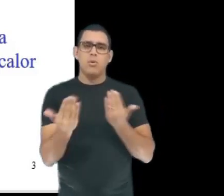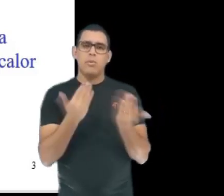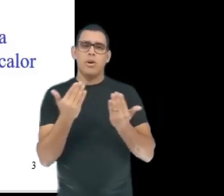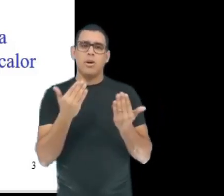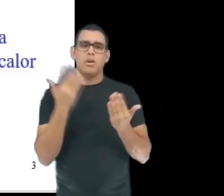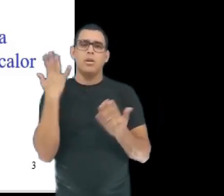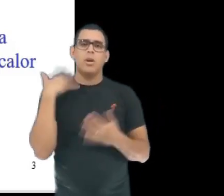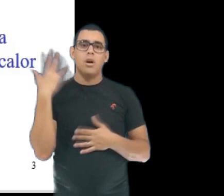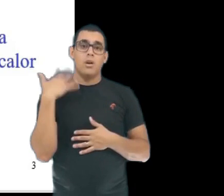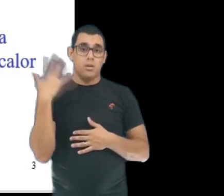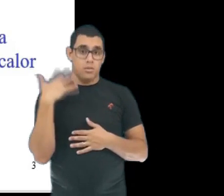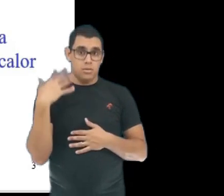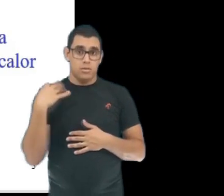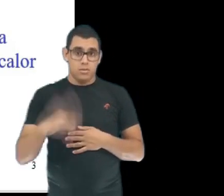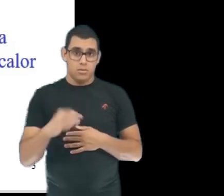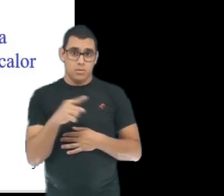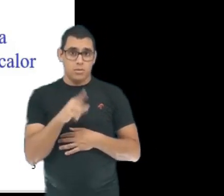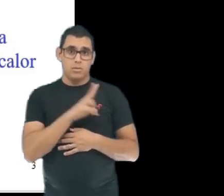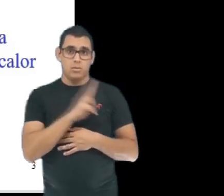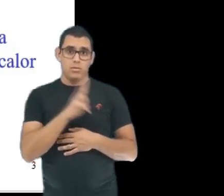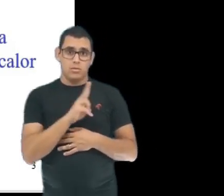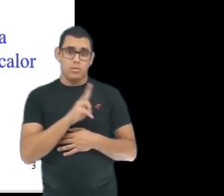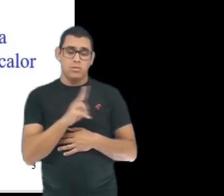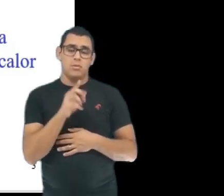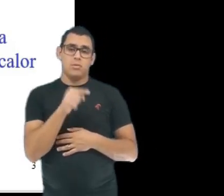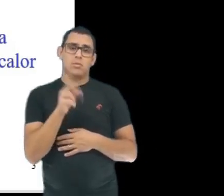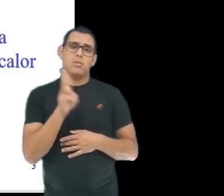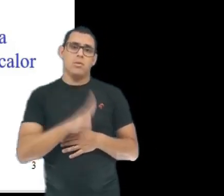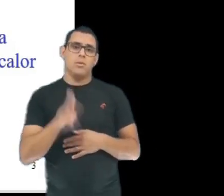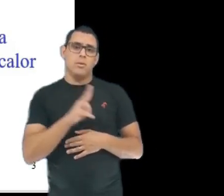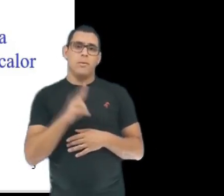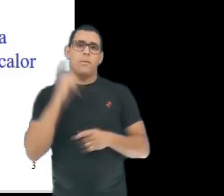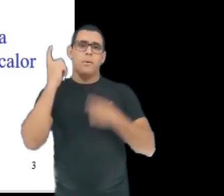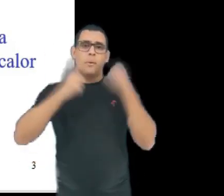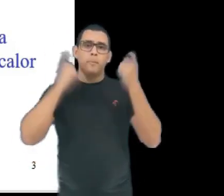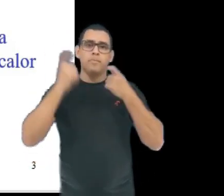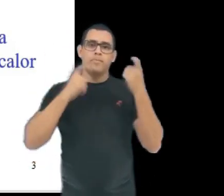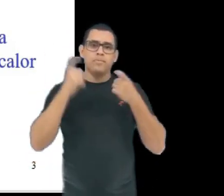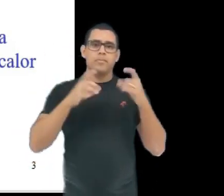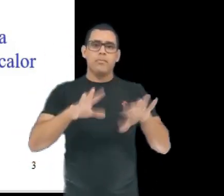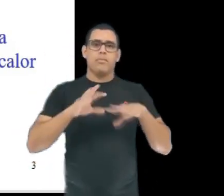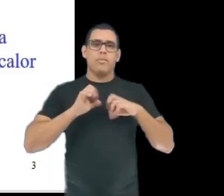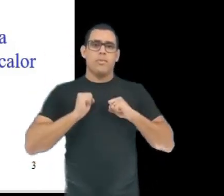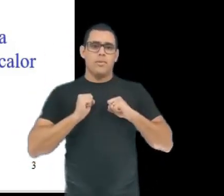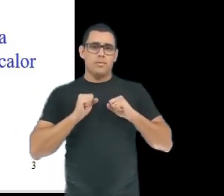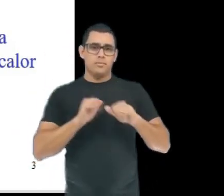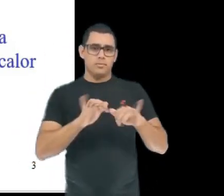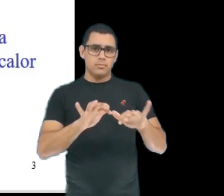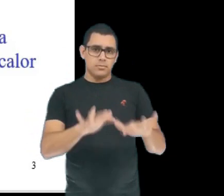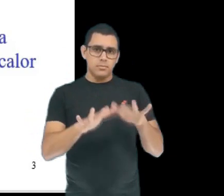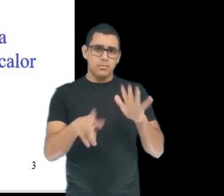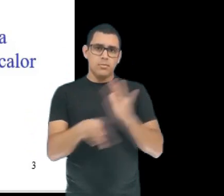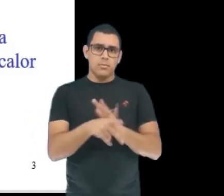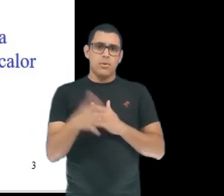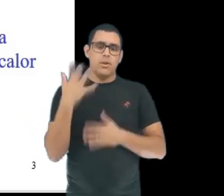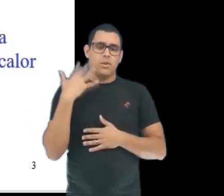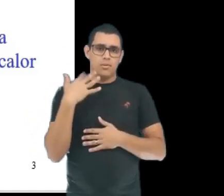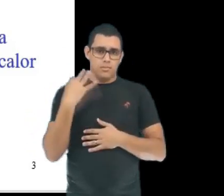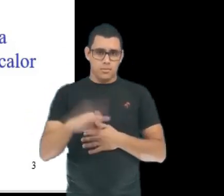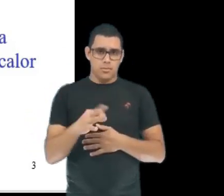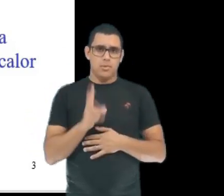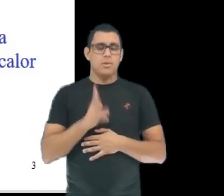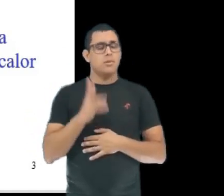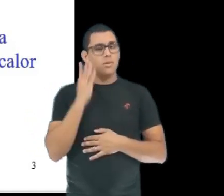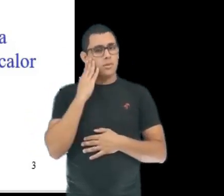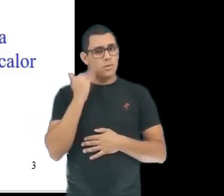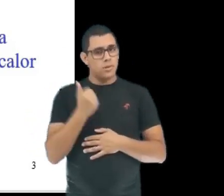suas transformações. É um ramo da termodinâmica que se ocupa com a liberação e a absorção de calor durante a transformação.